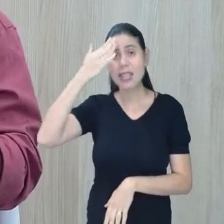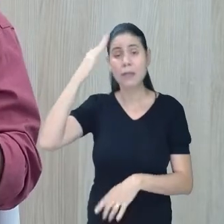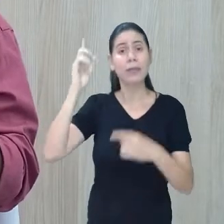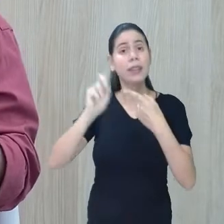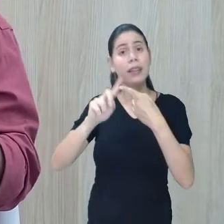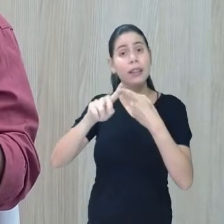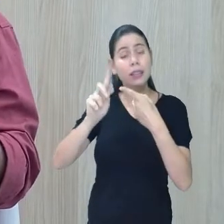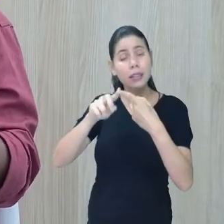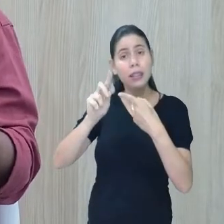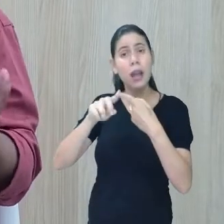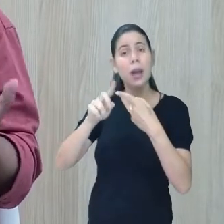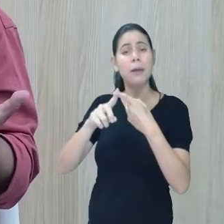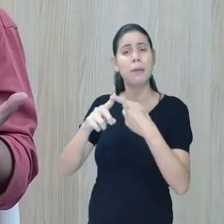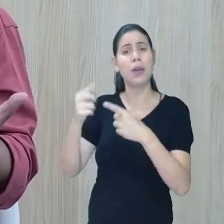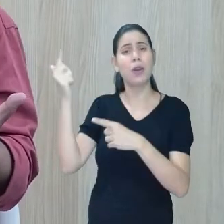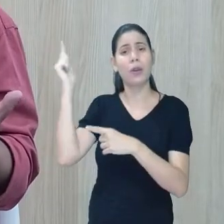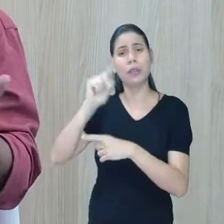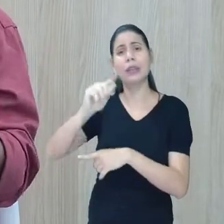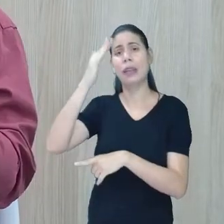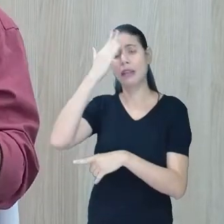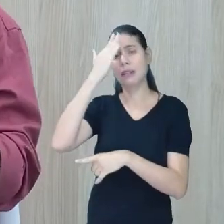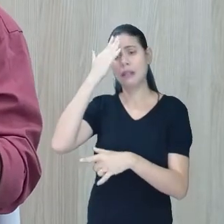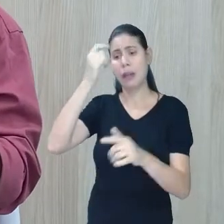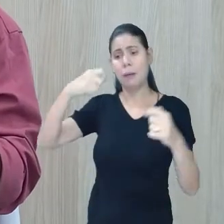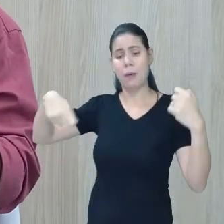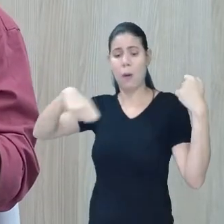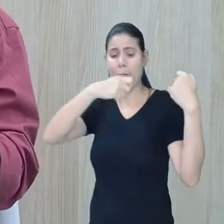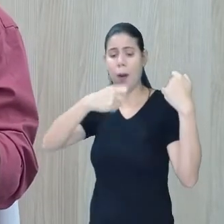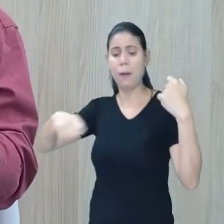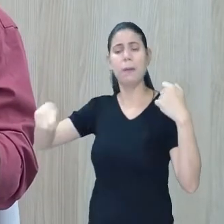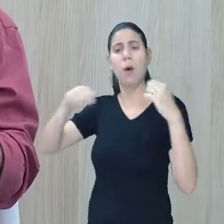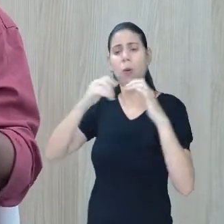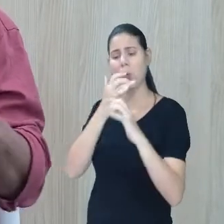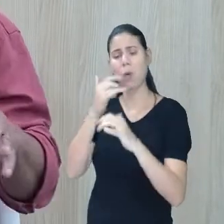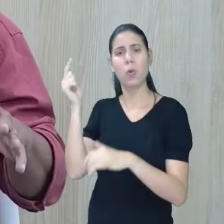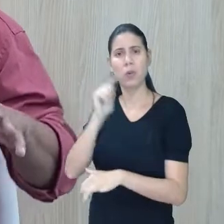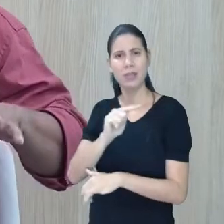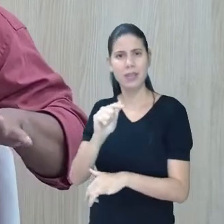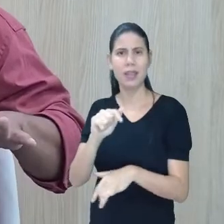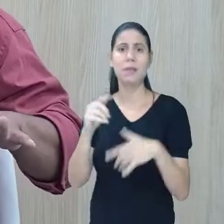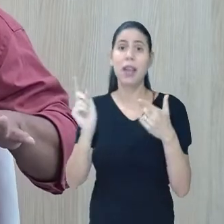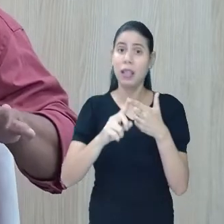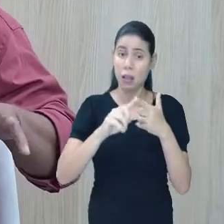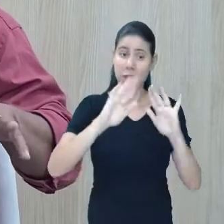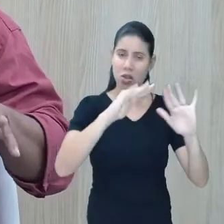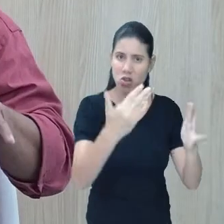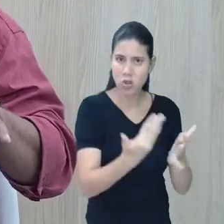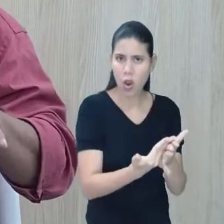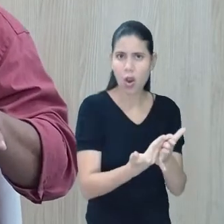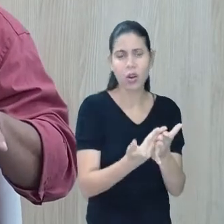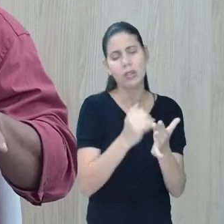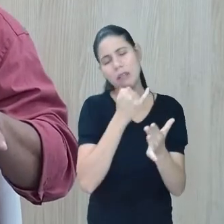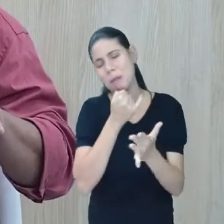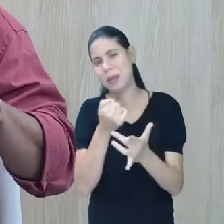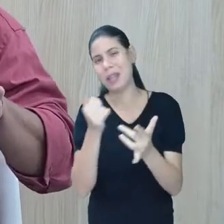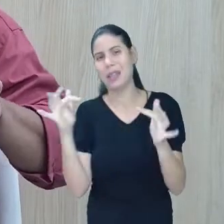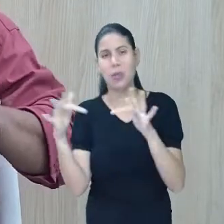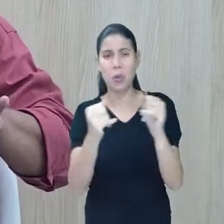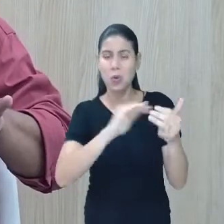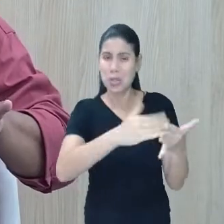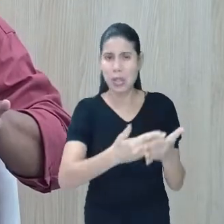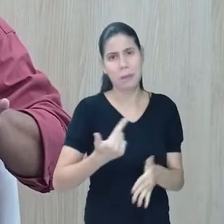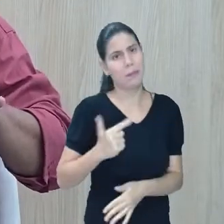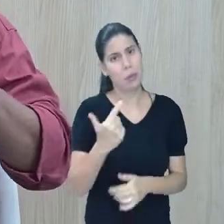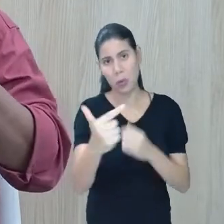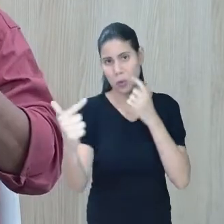tem dificuldade. Nem toda escola, infelizmente, tem intérprete de Libras. Sim. Então a criança, normalmente, a criança ouvinte, aos 2